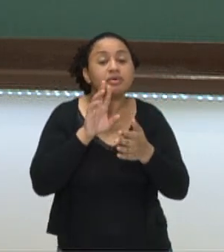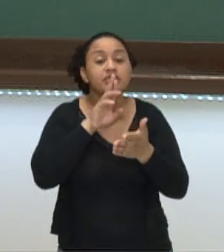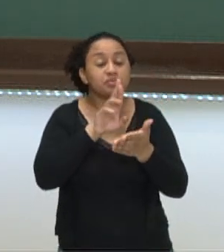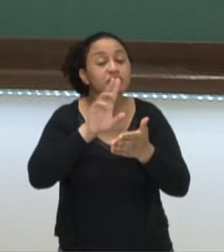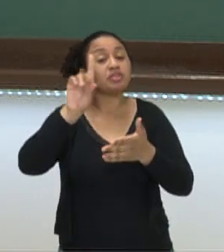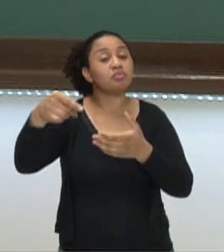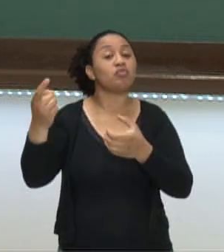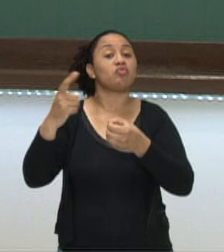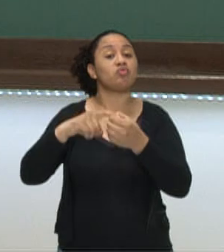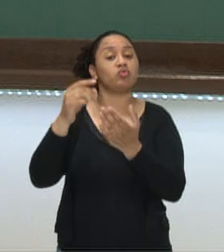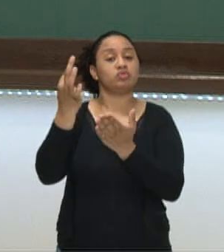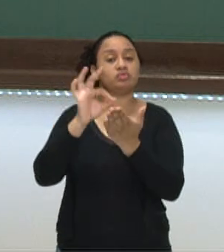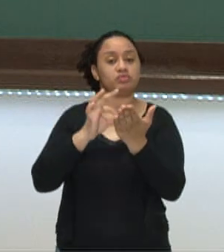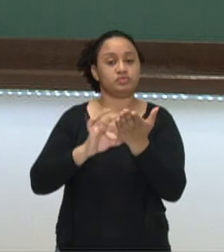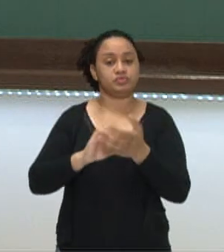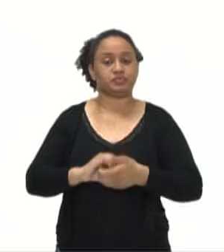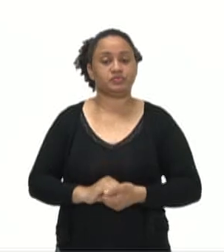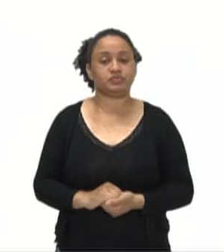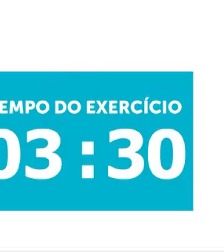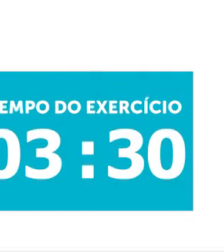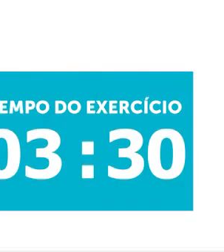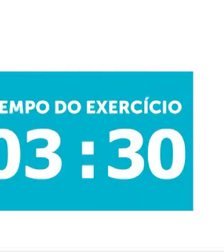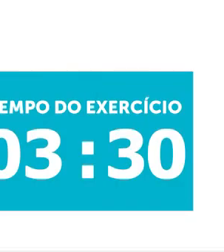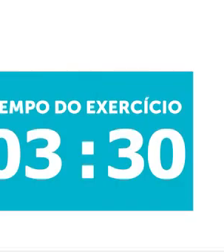já volto para a nossa correção.